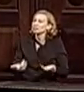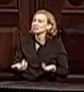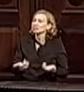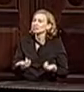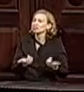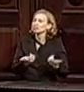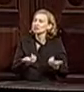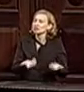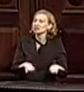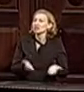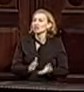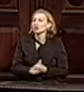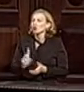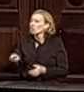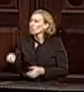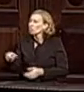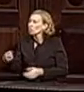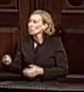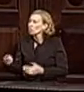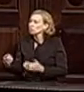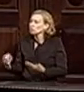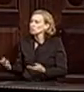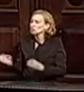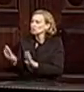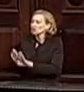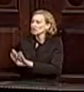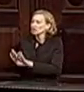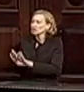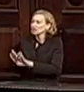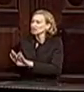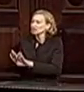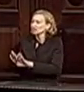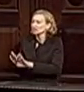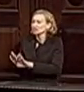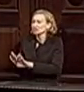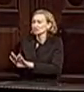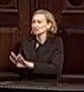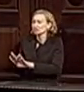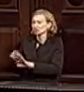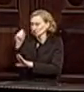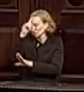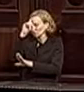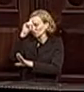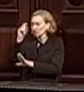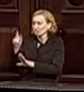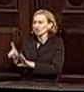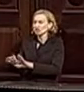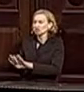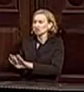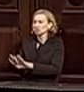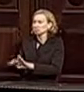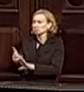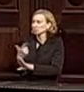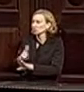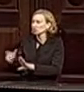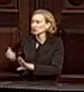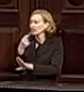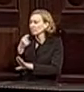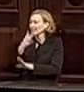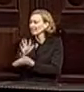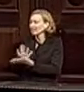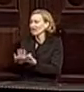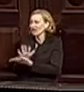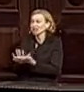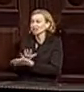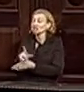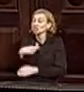Hospital da Piedade, que fecha esses leitos por falta de medicamentos e materiais médicos.